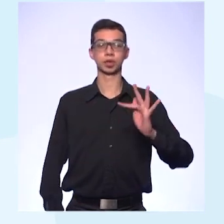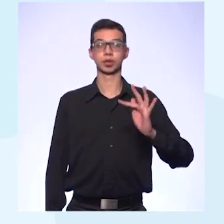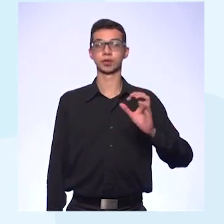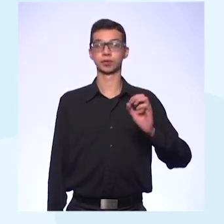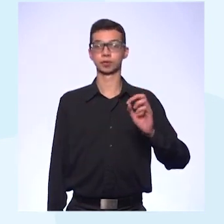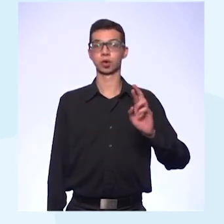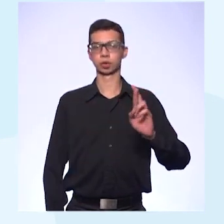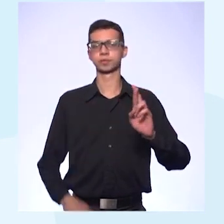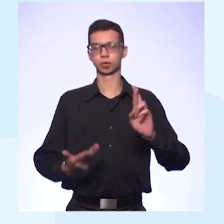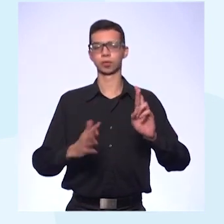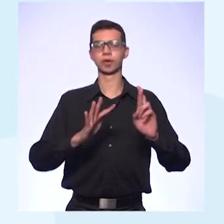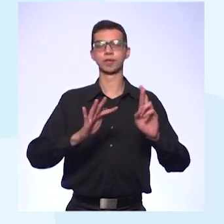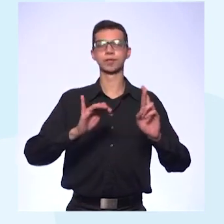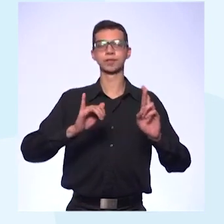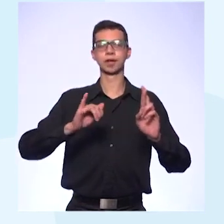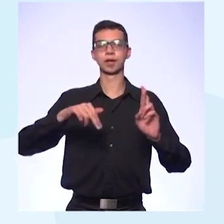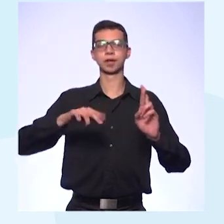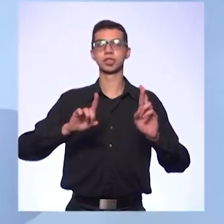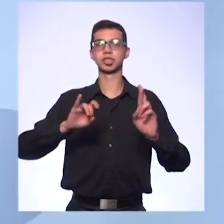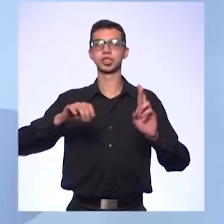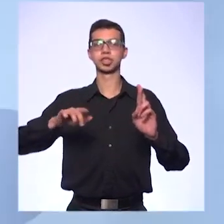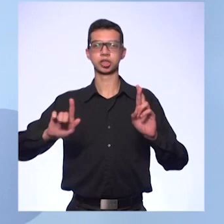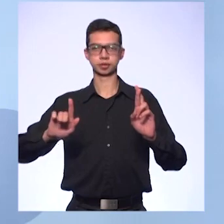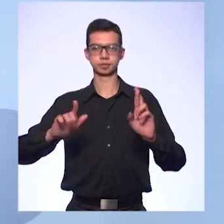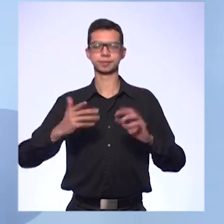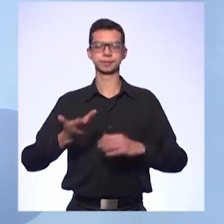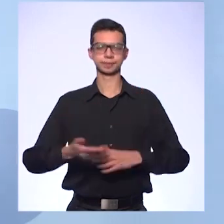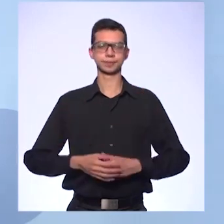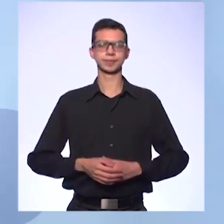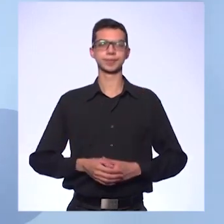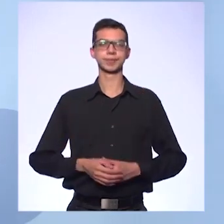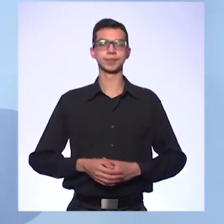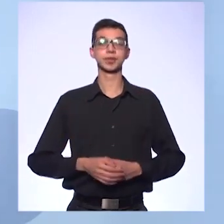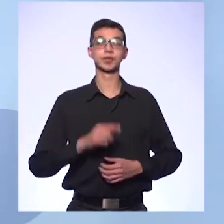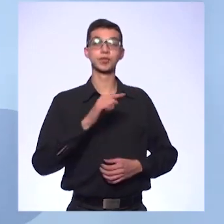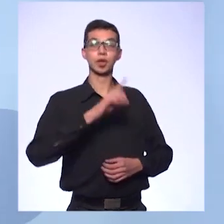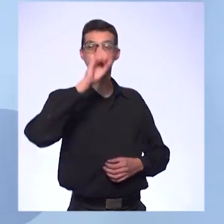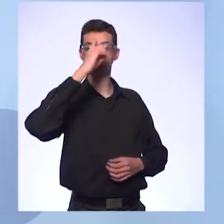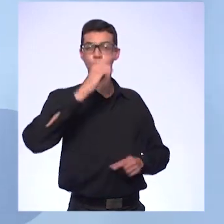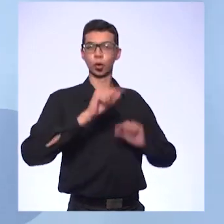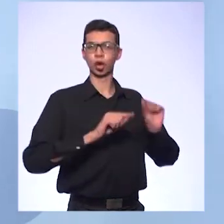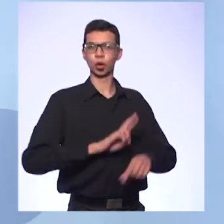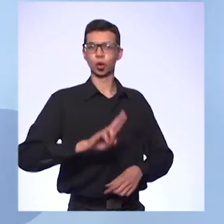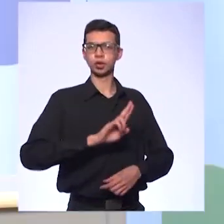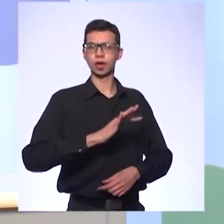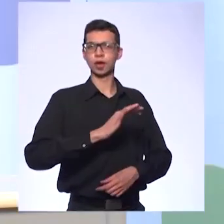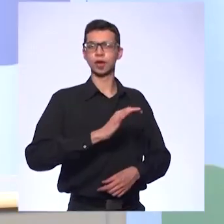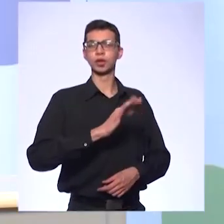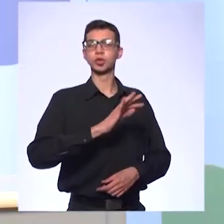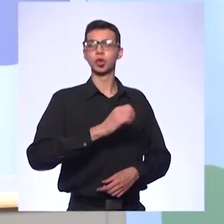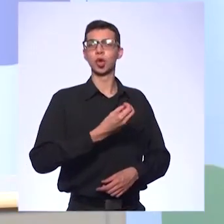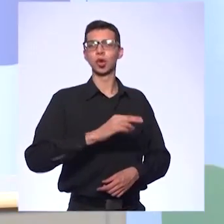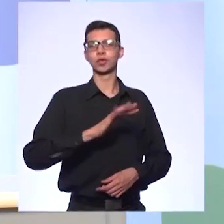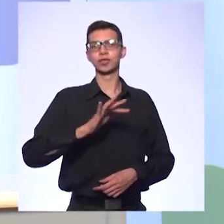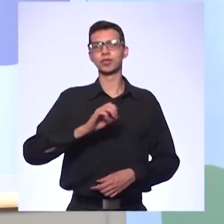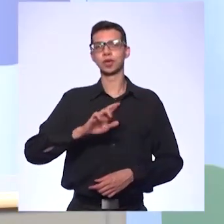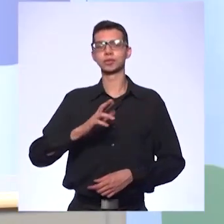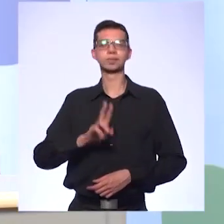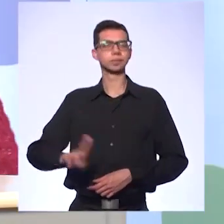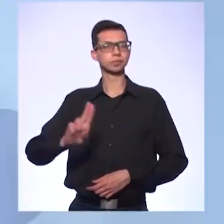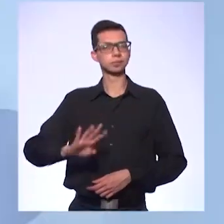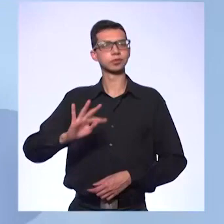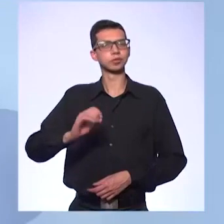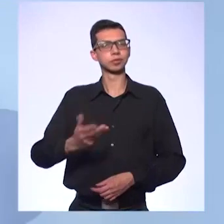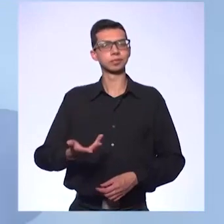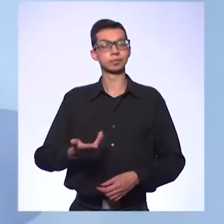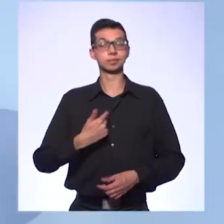dúvida, o que a maioria das pessoas vai fazer? No seu lugar, Antônio, você está na dúvida, o que você falaria? Usar o to ou for? Eu usaria o to. Eu usaria o to também, porque, né? É